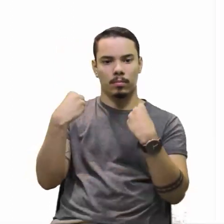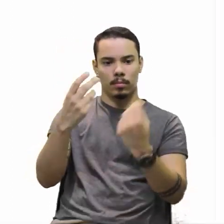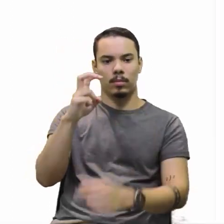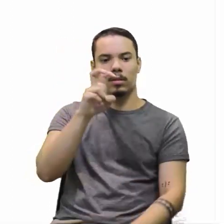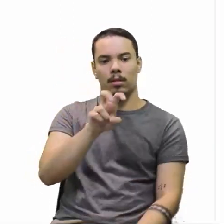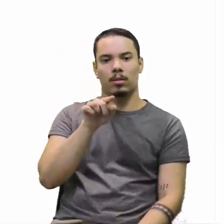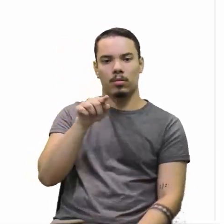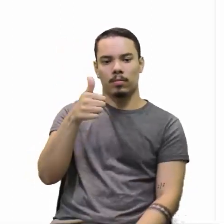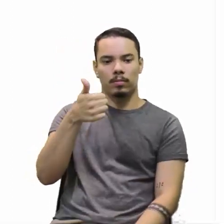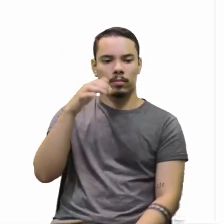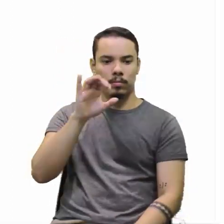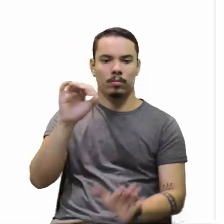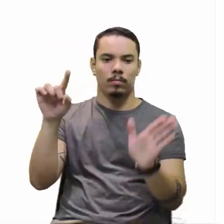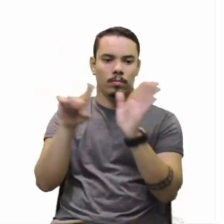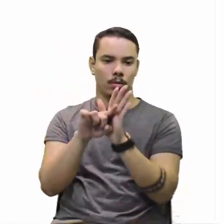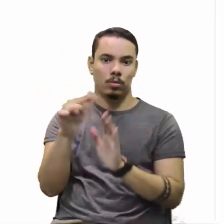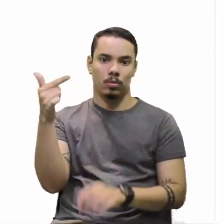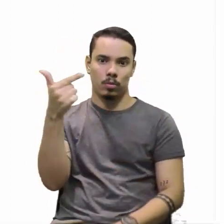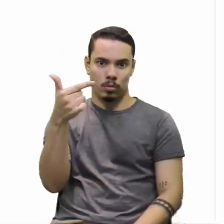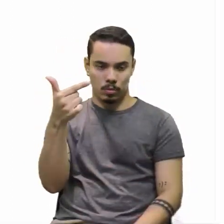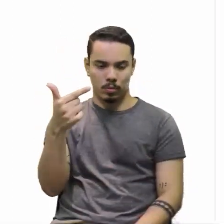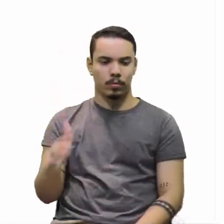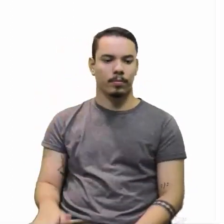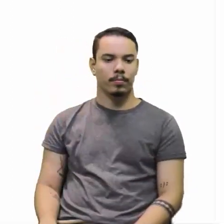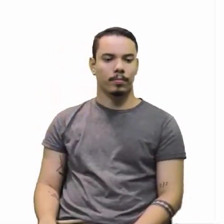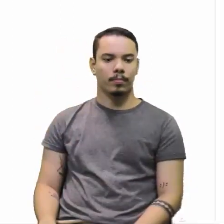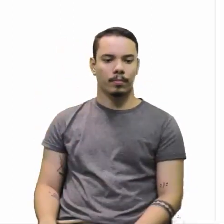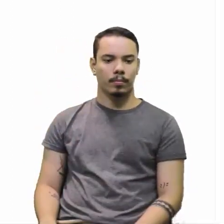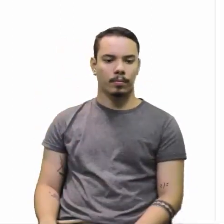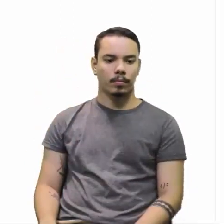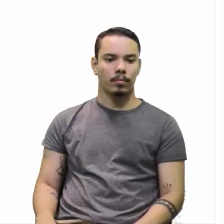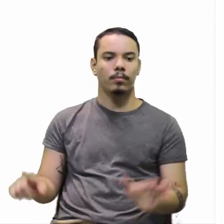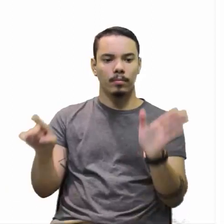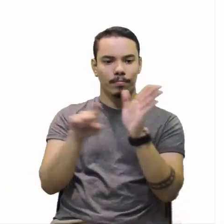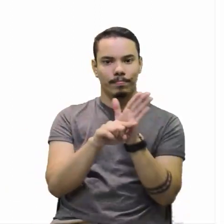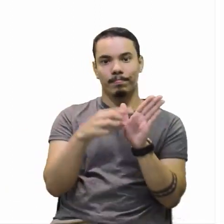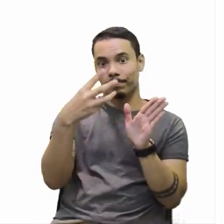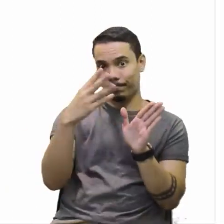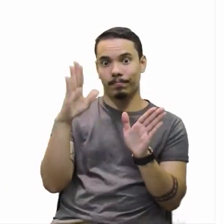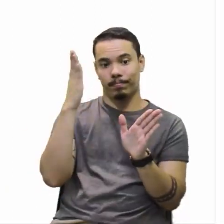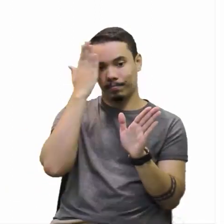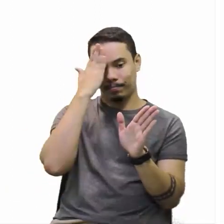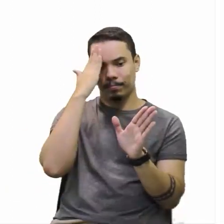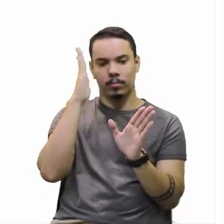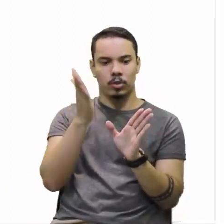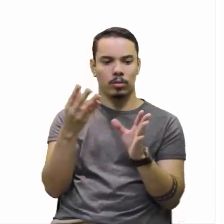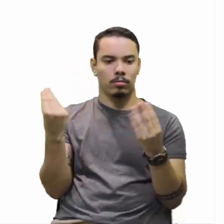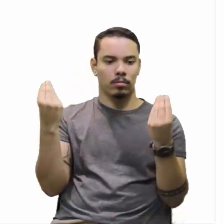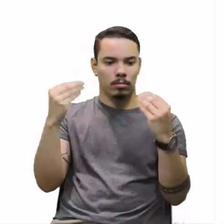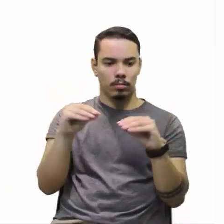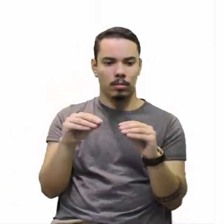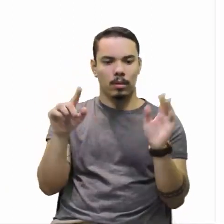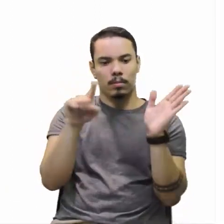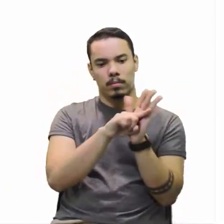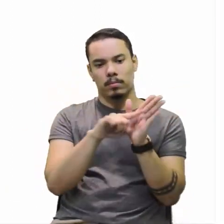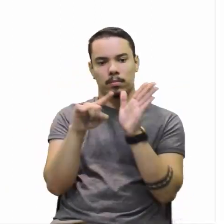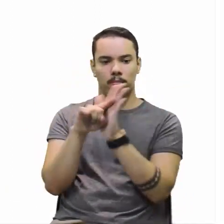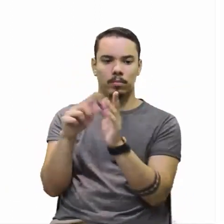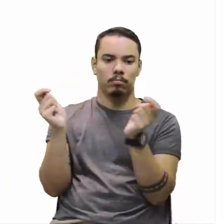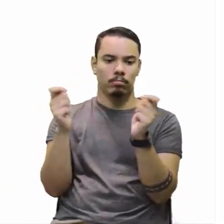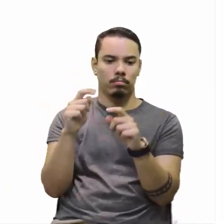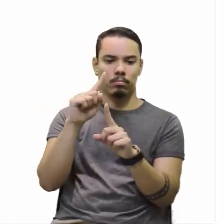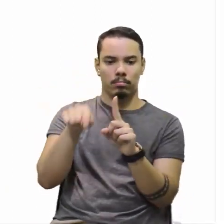a menos 2 segundos. 2 menos 5 é menos 3, né? Menos com menos vai dar mais ali,